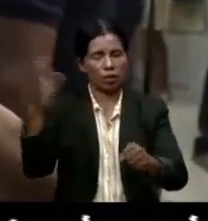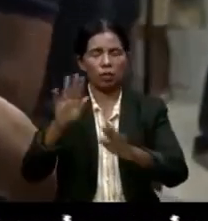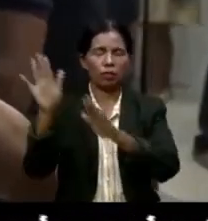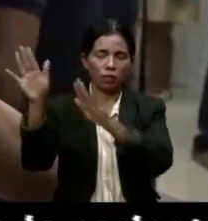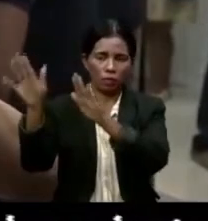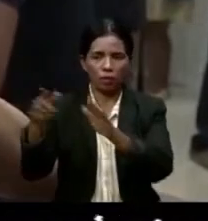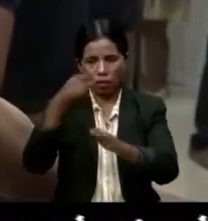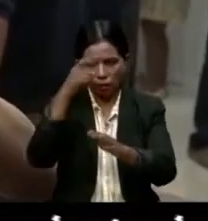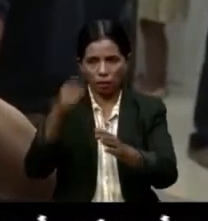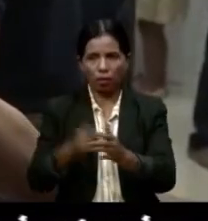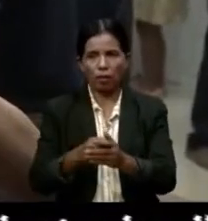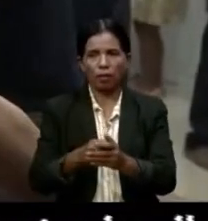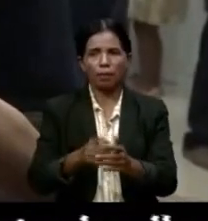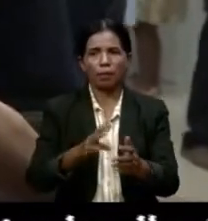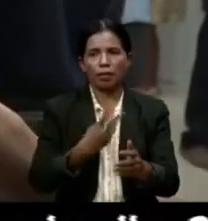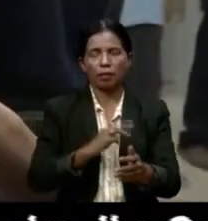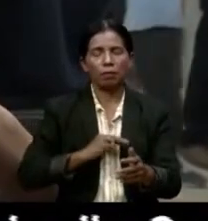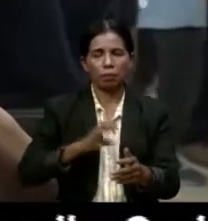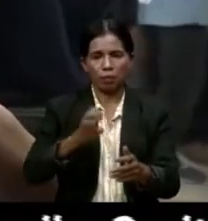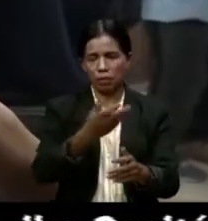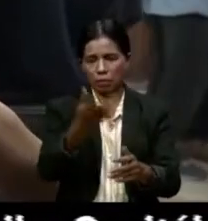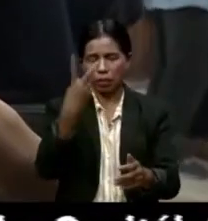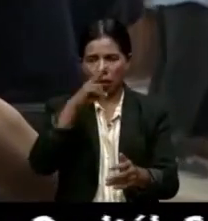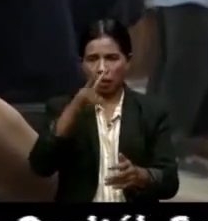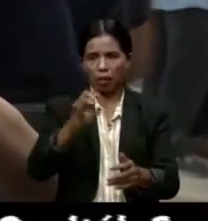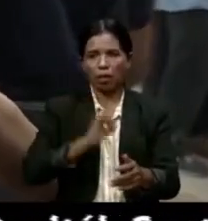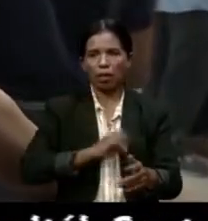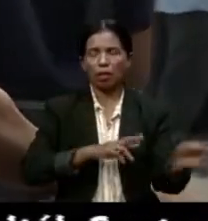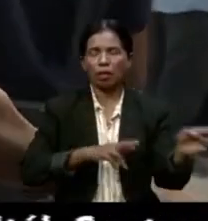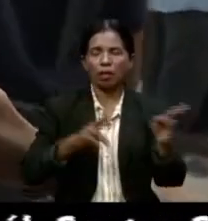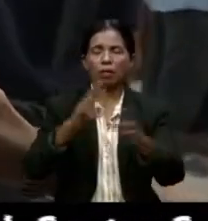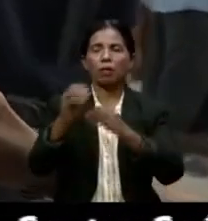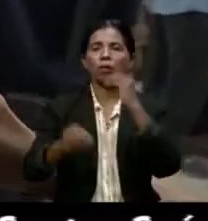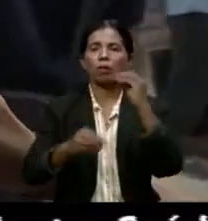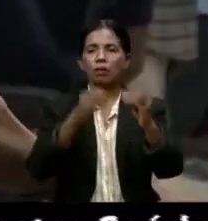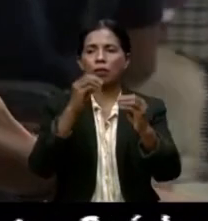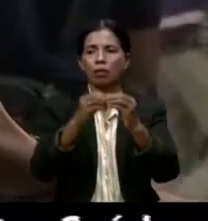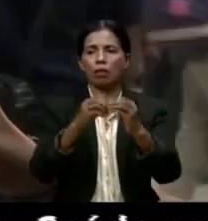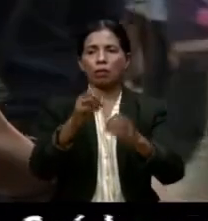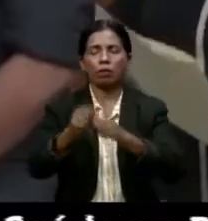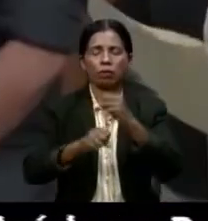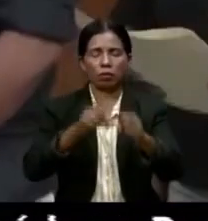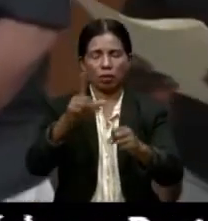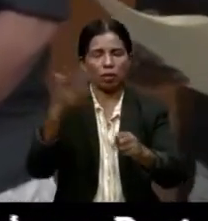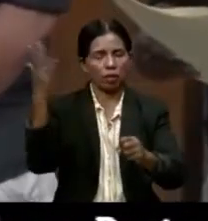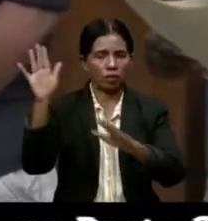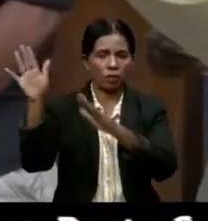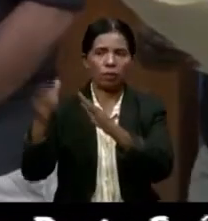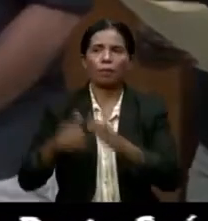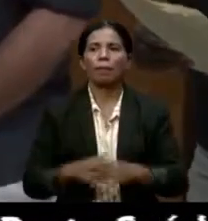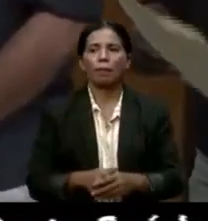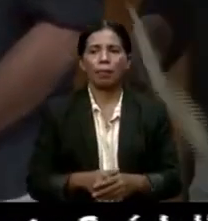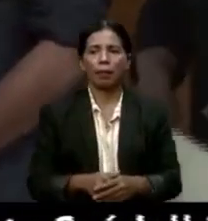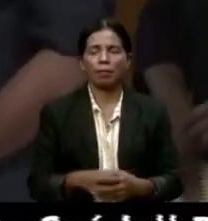rádio o visita pode acompanhar o veículo lá cá ao pro teves com a ba assunto social terreno que é base. Assina